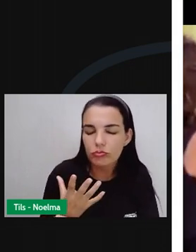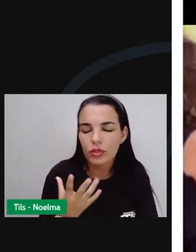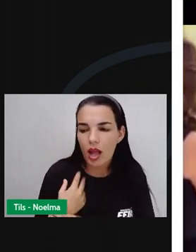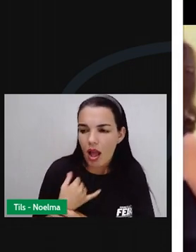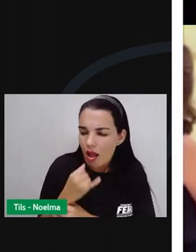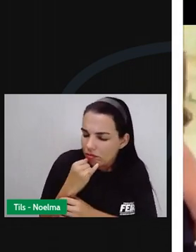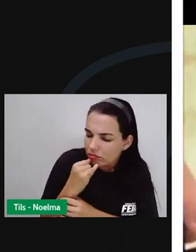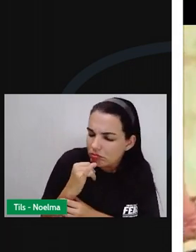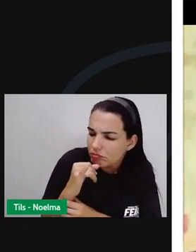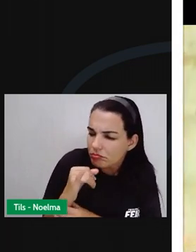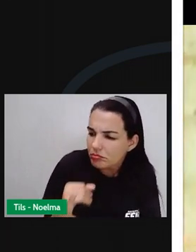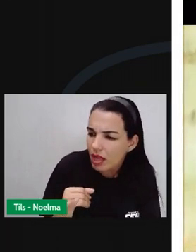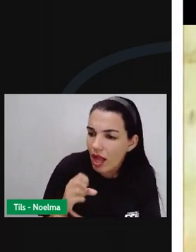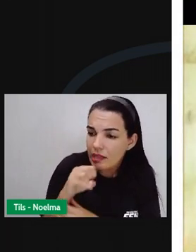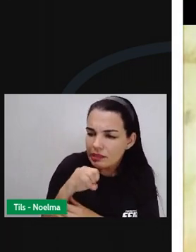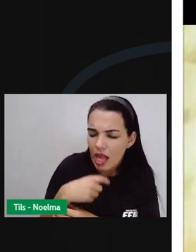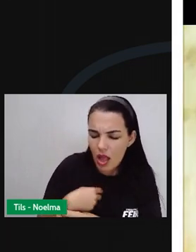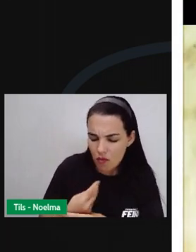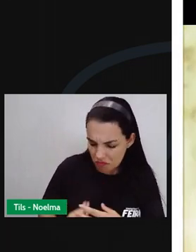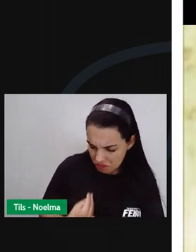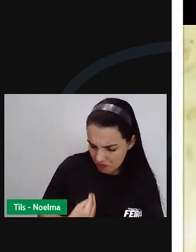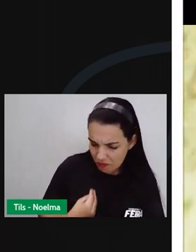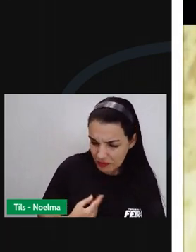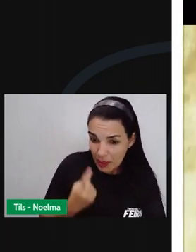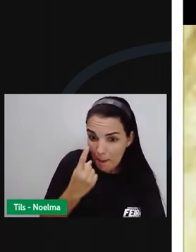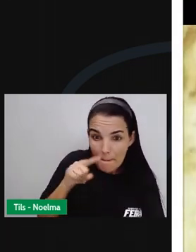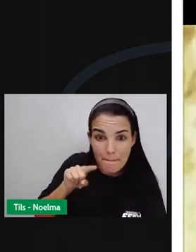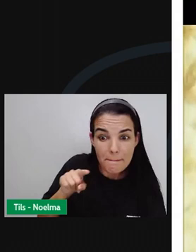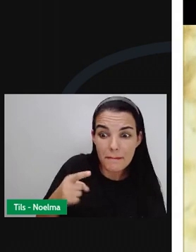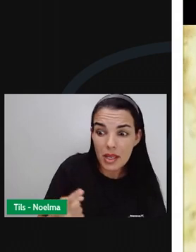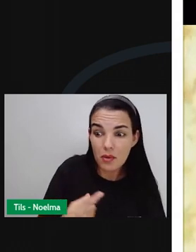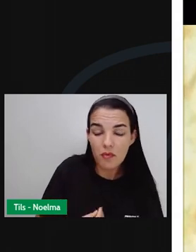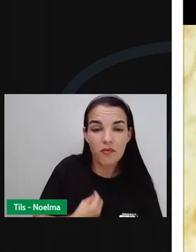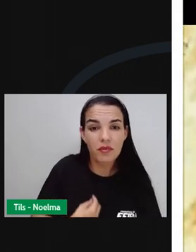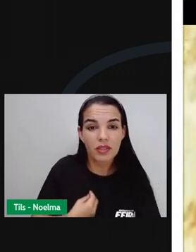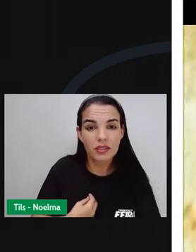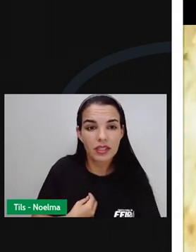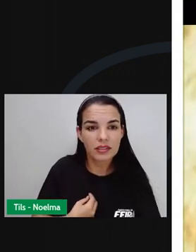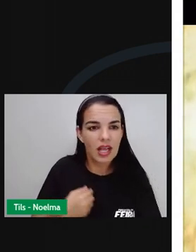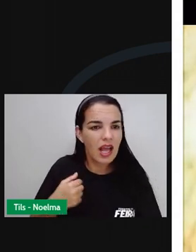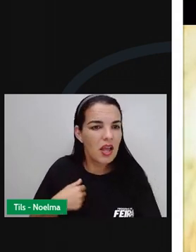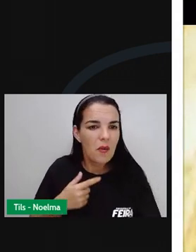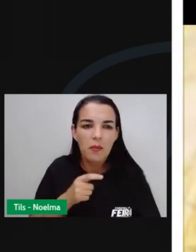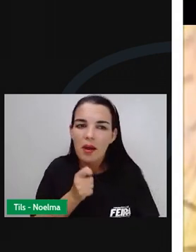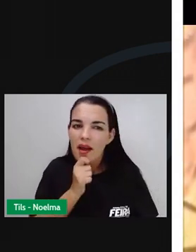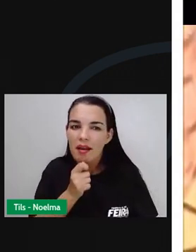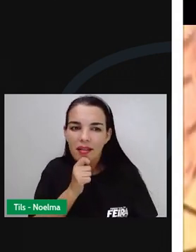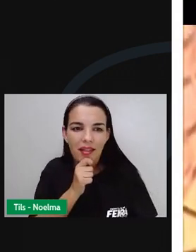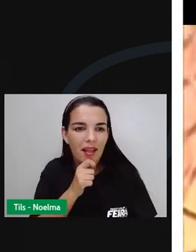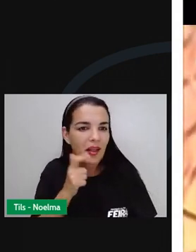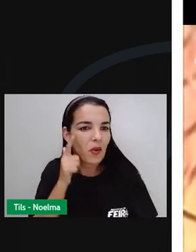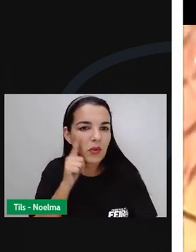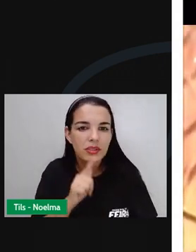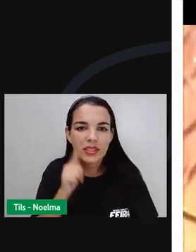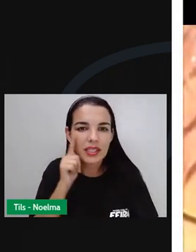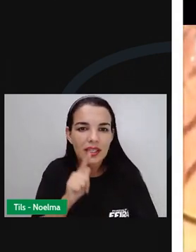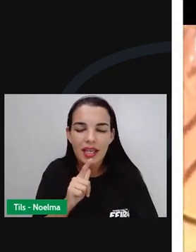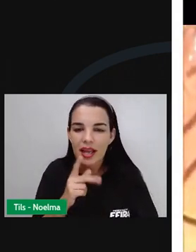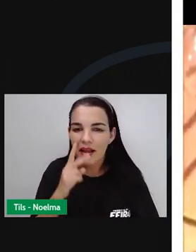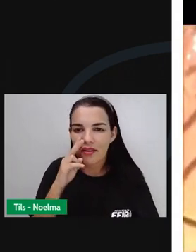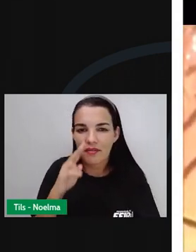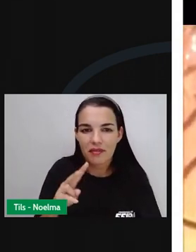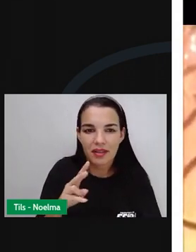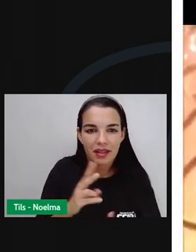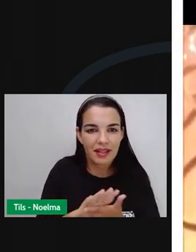eu disse Se eu vivesse mil vidas nesse mundo, não seria o bastante pra te amar. E a minha